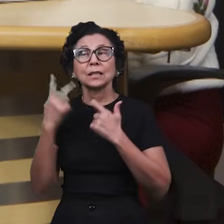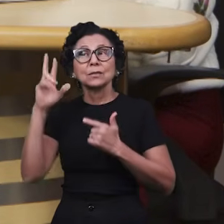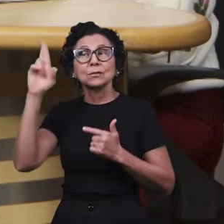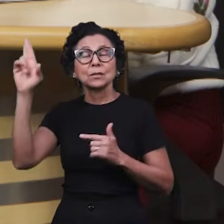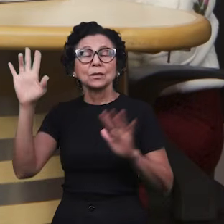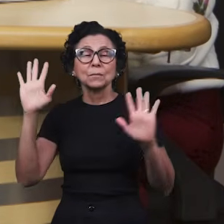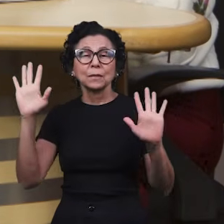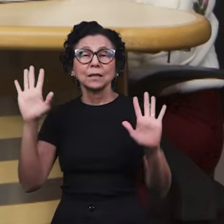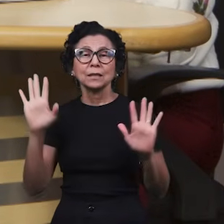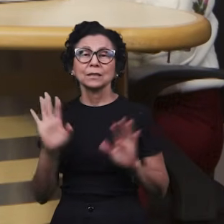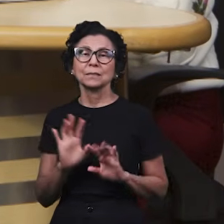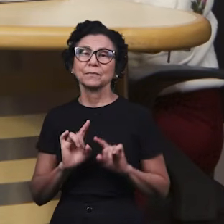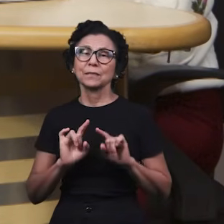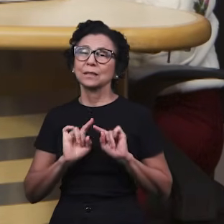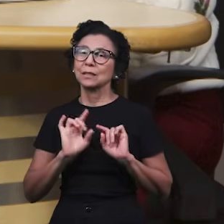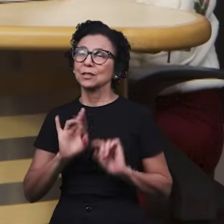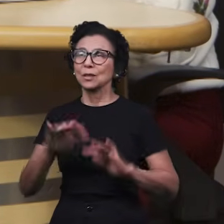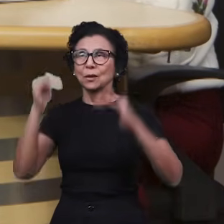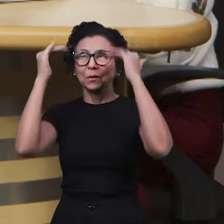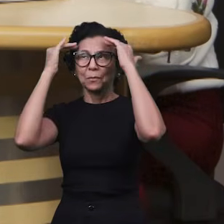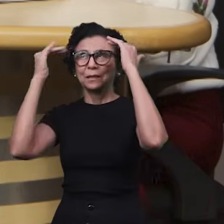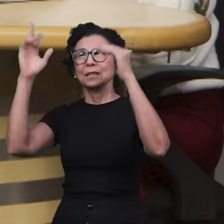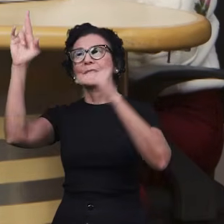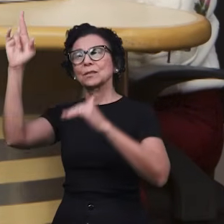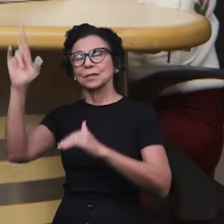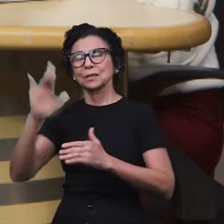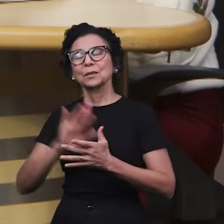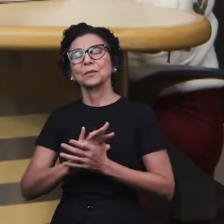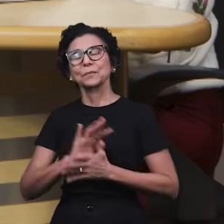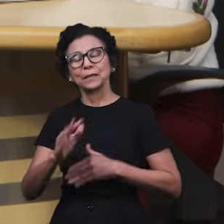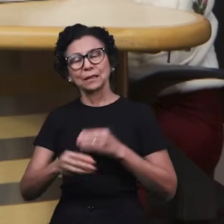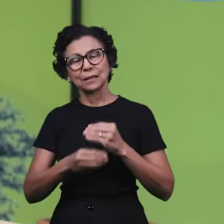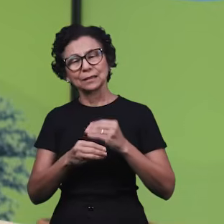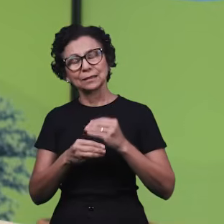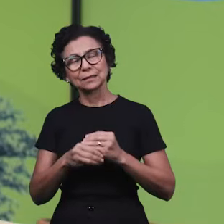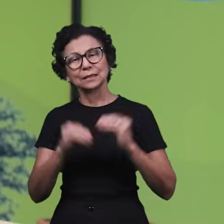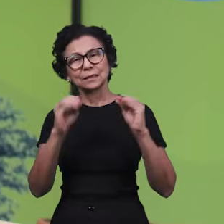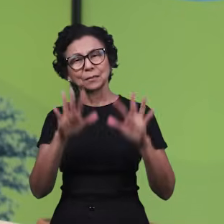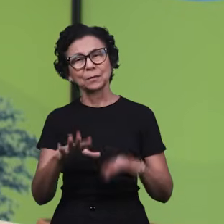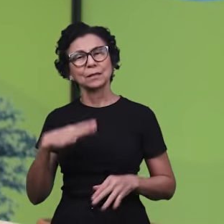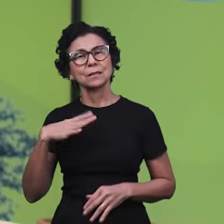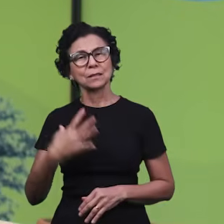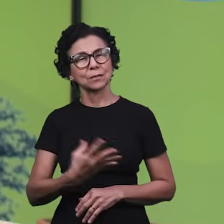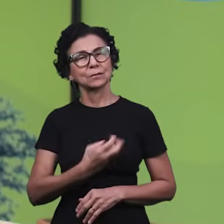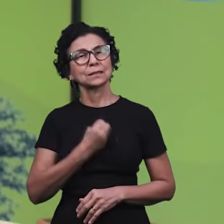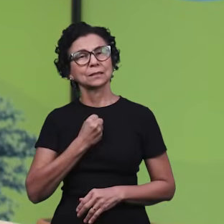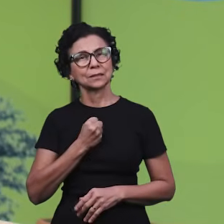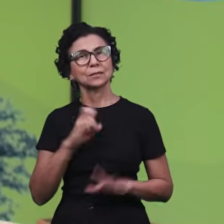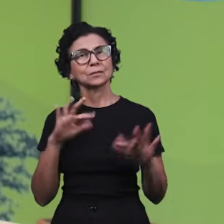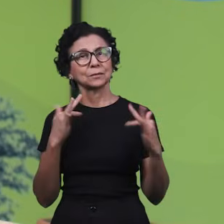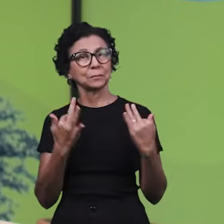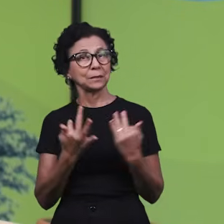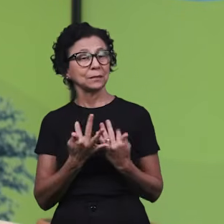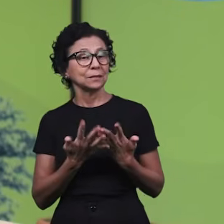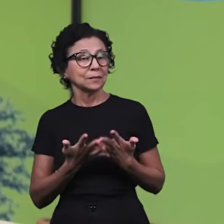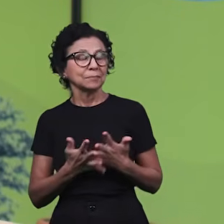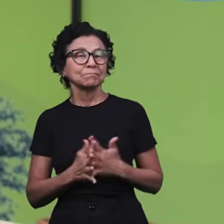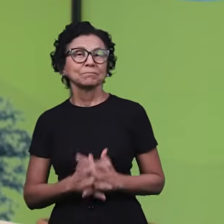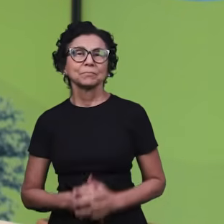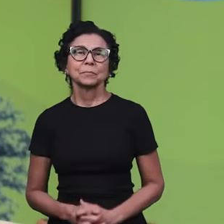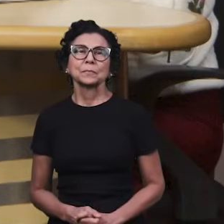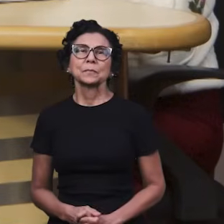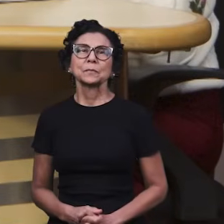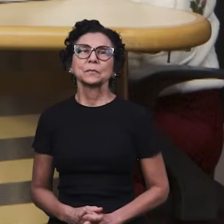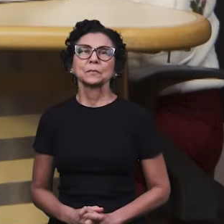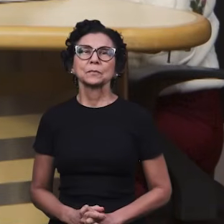ser alcançadas, a começar pelas crianças, né, que elas podem trazer a salvação para dentro dos lares, para as famílias, né.